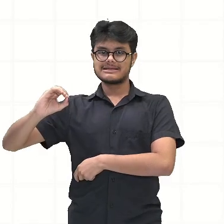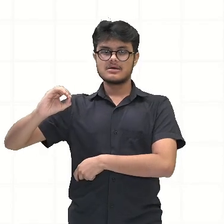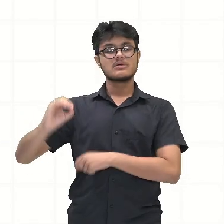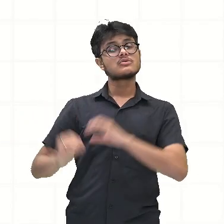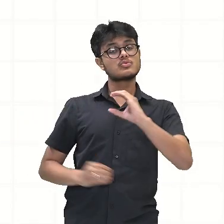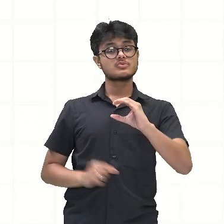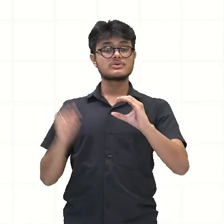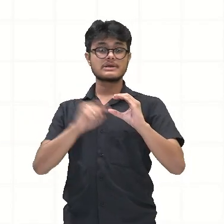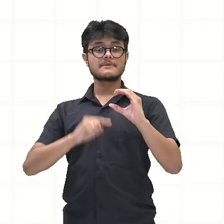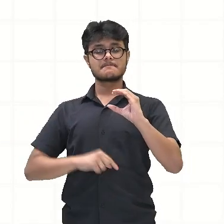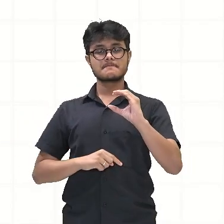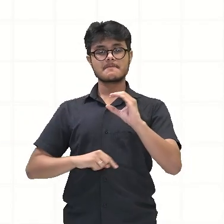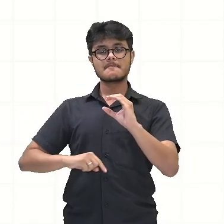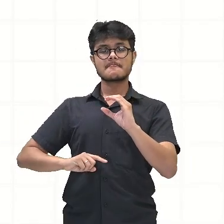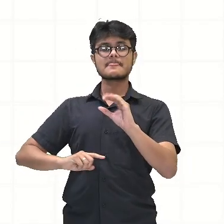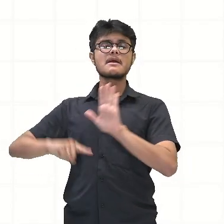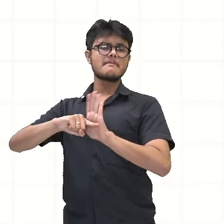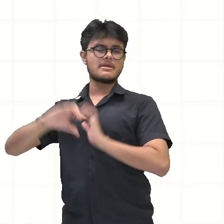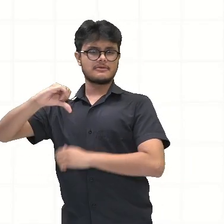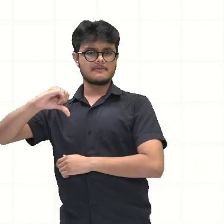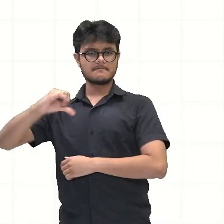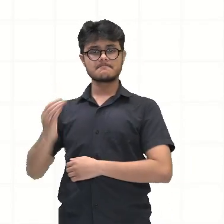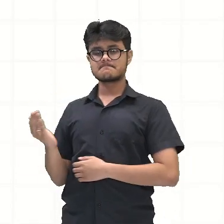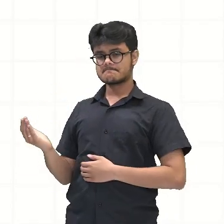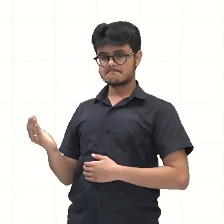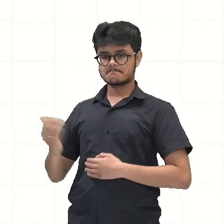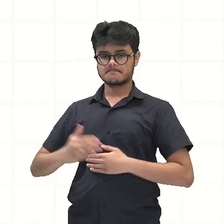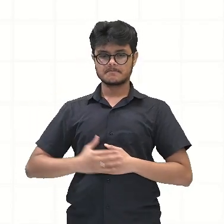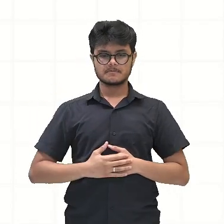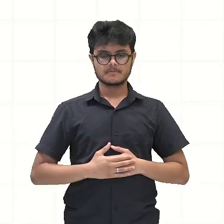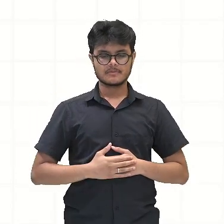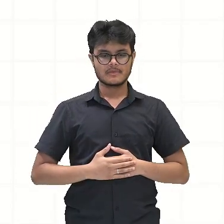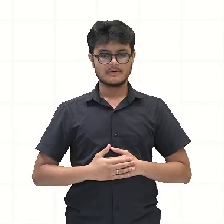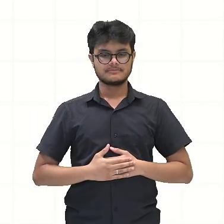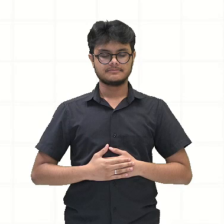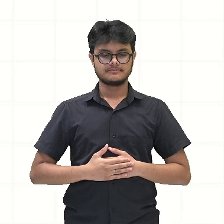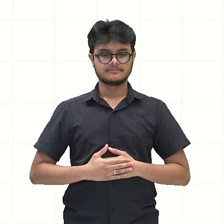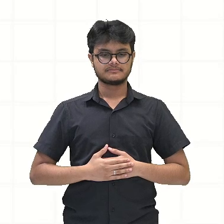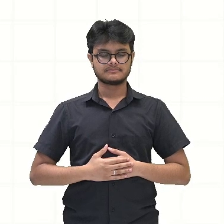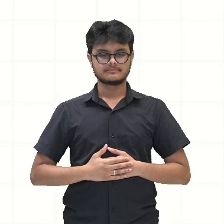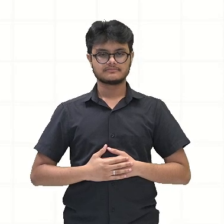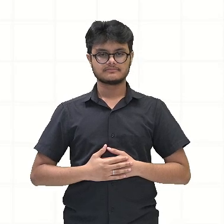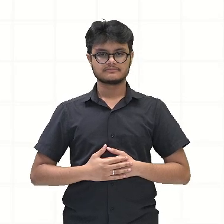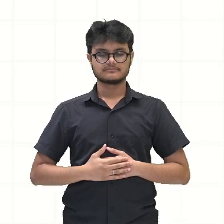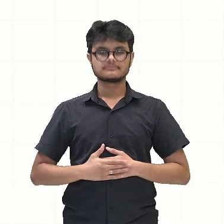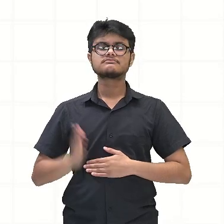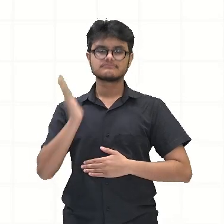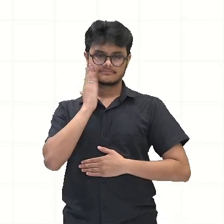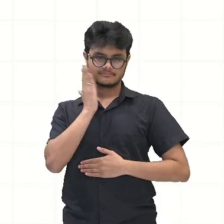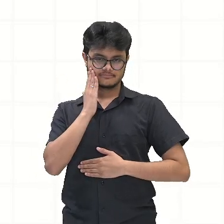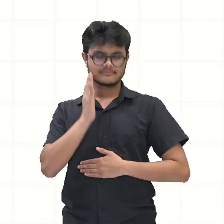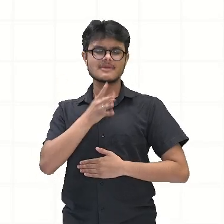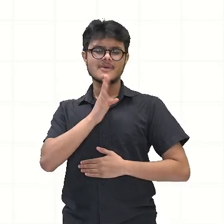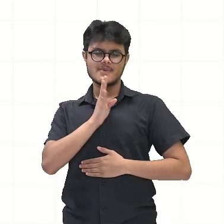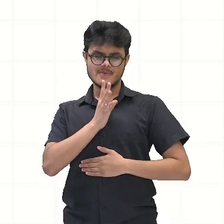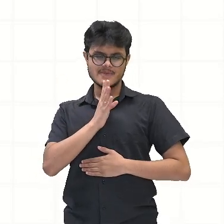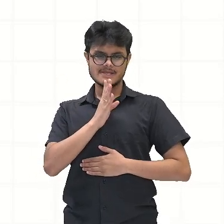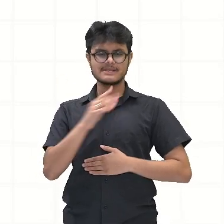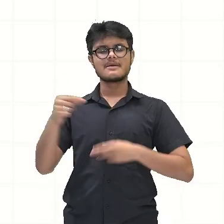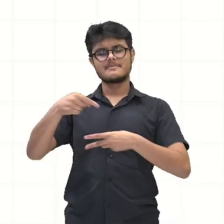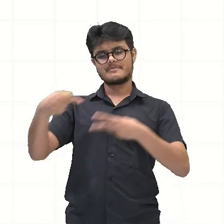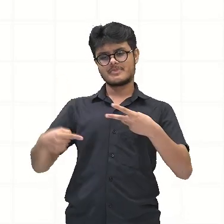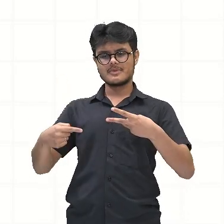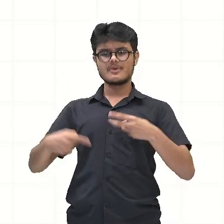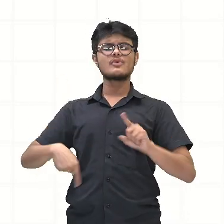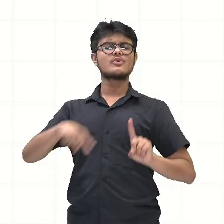aqui, ele é menos 9. Tudo bem? Então, já conhecemos as nossas modelos de